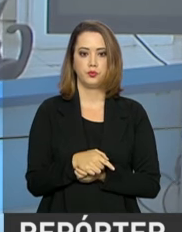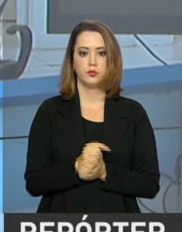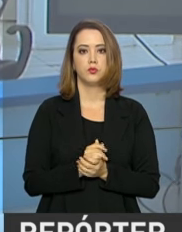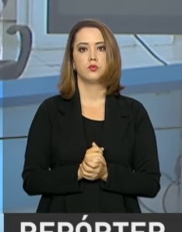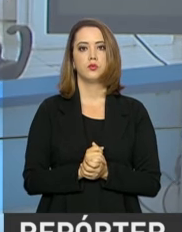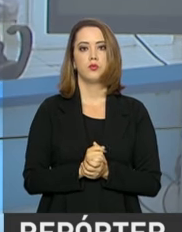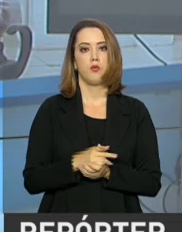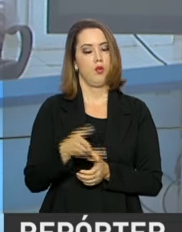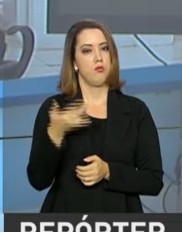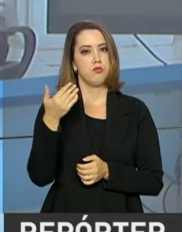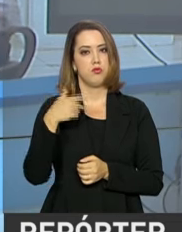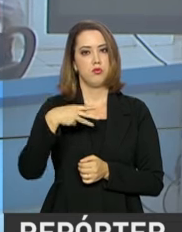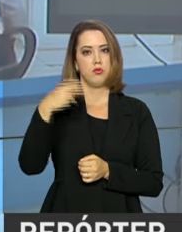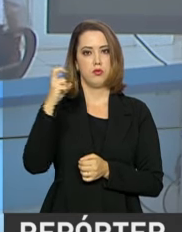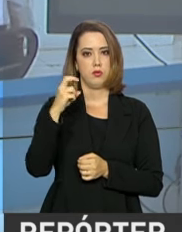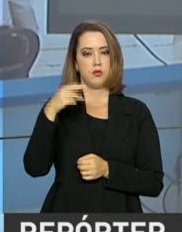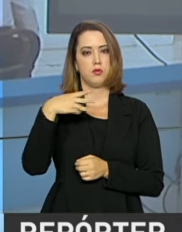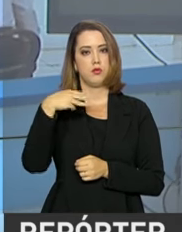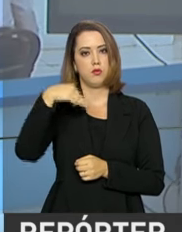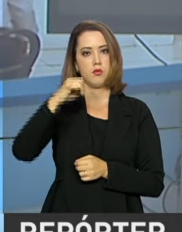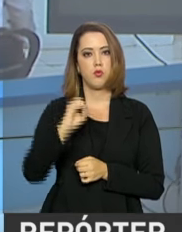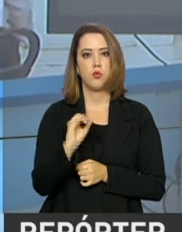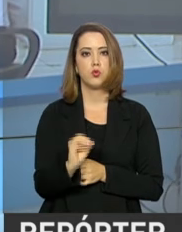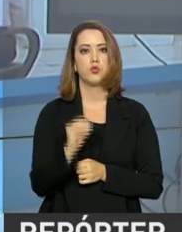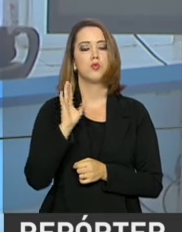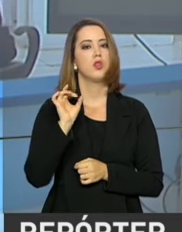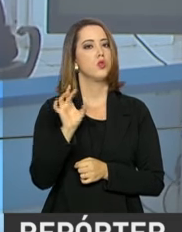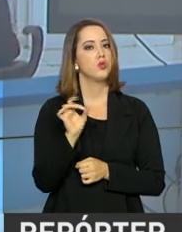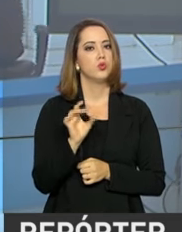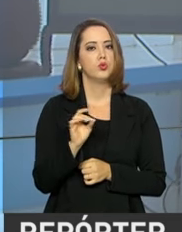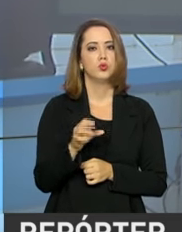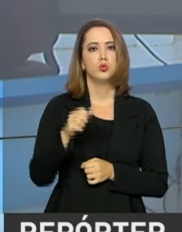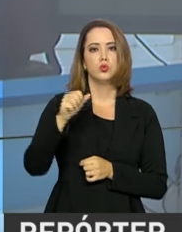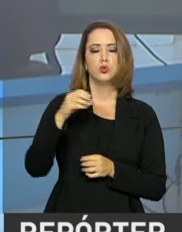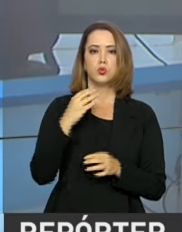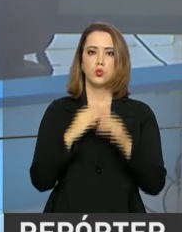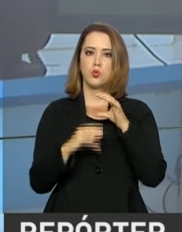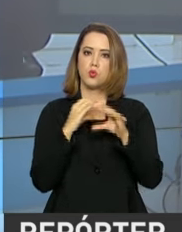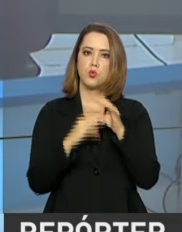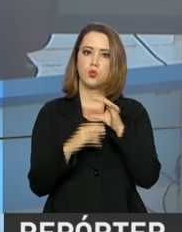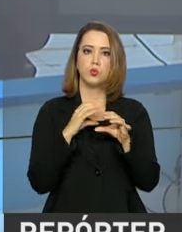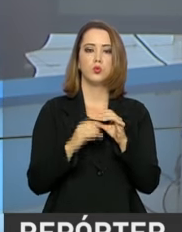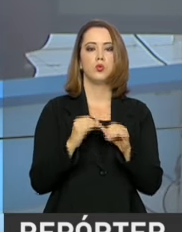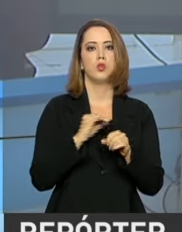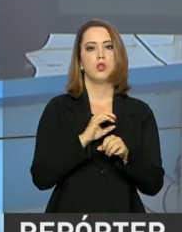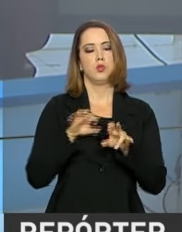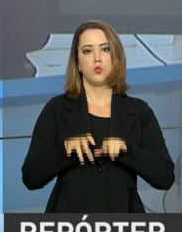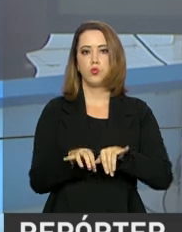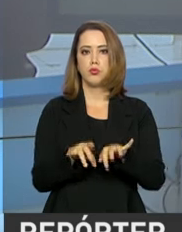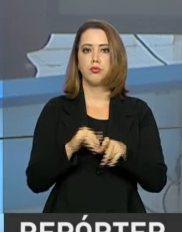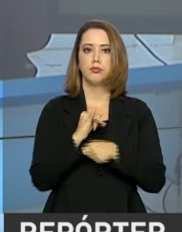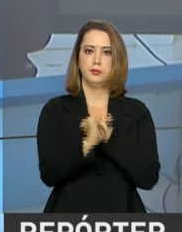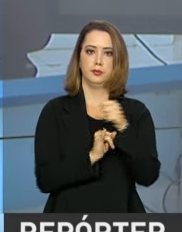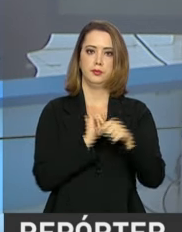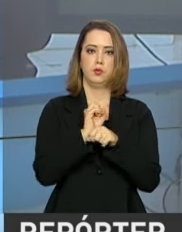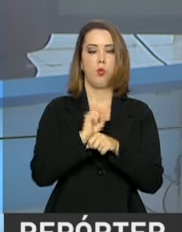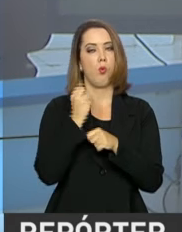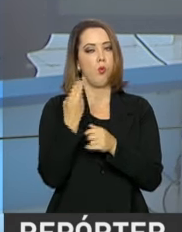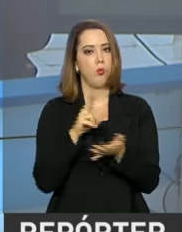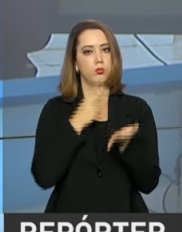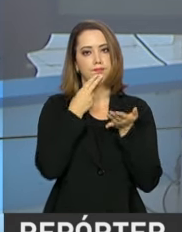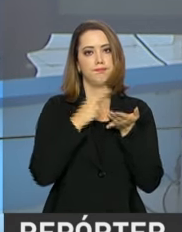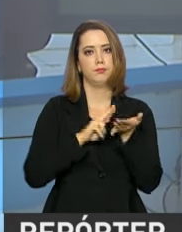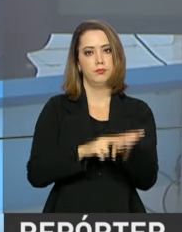0800-727-0167. Desde o dia 5 de maio, as opções para a comunicação dos consumidores com a ANEEL eram o formulário na internet